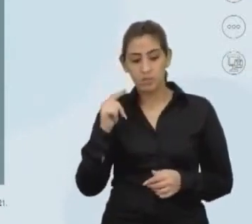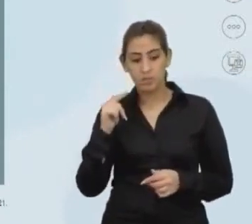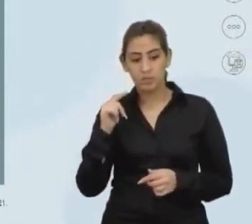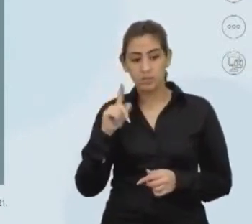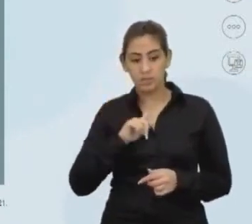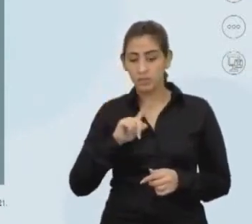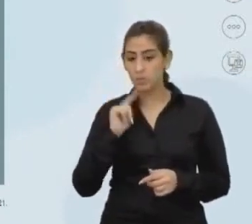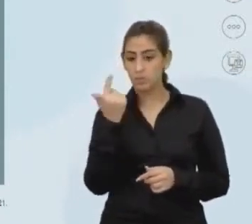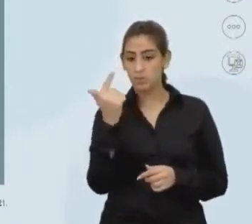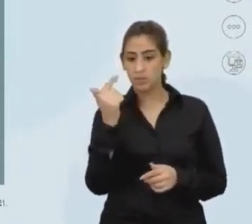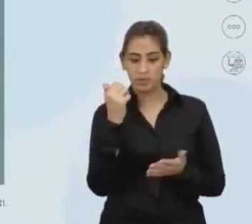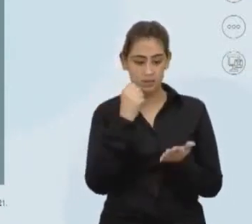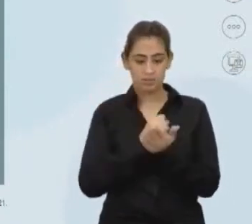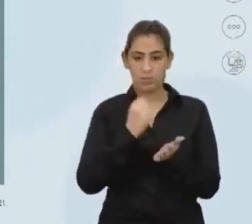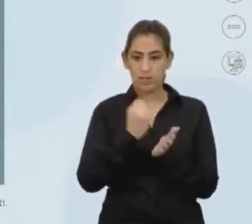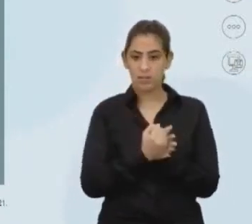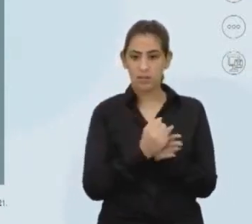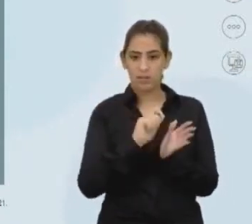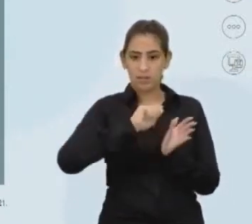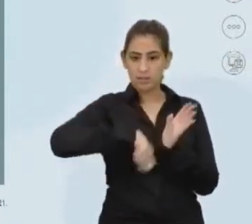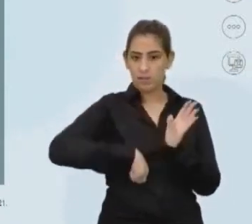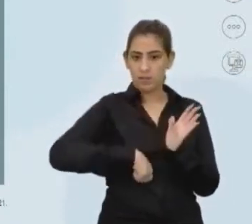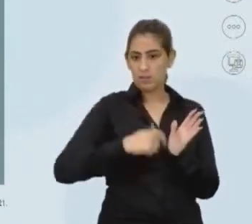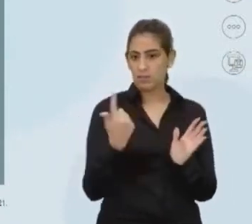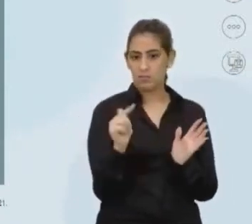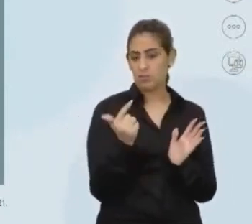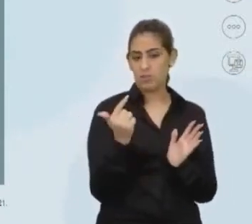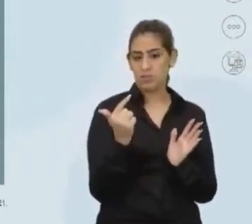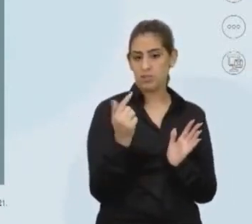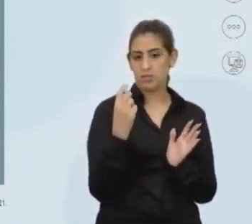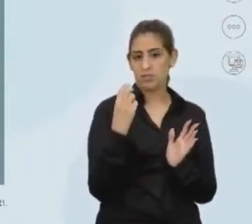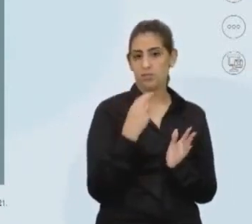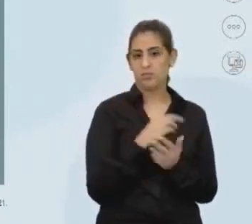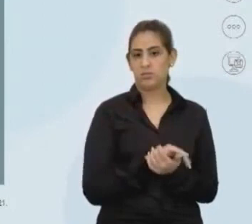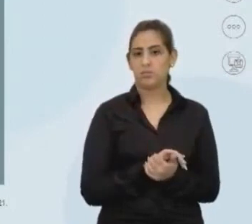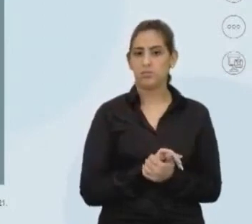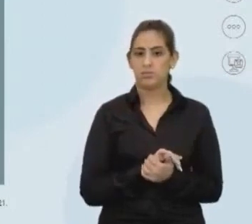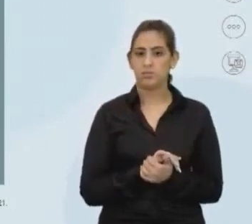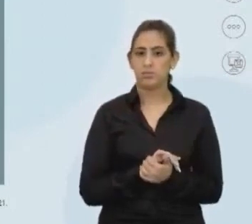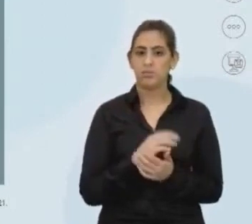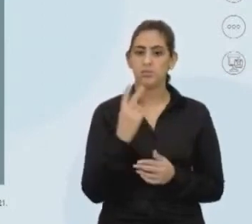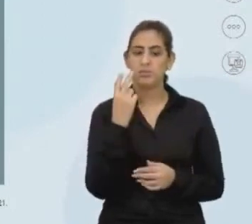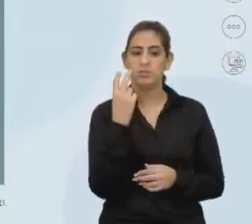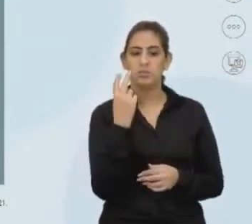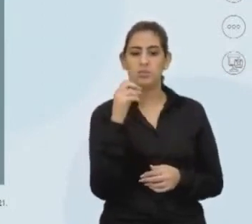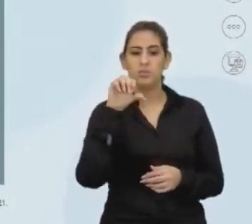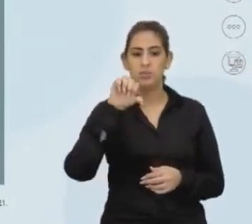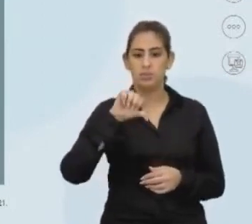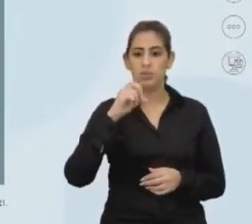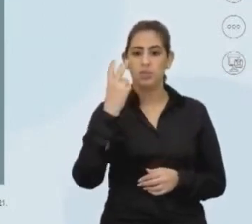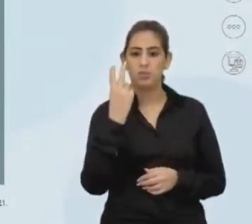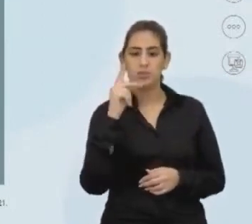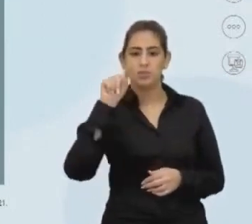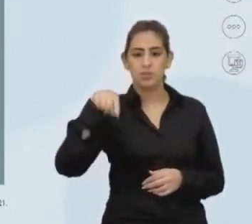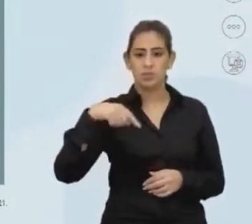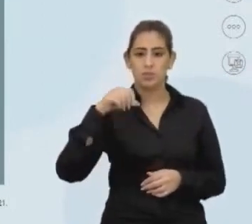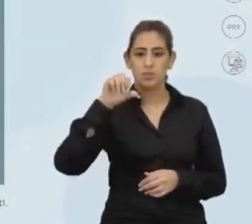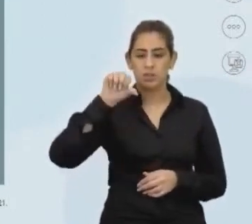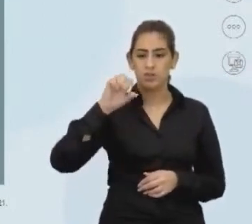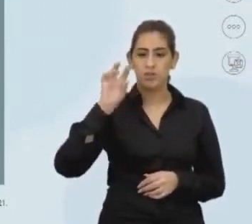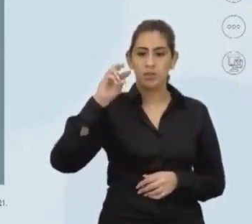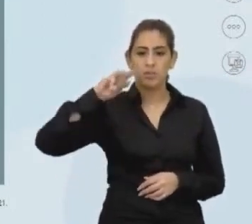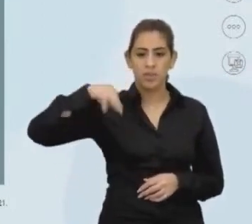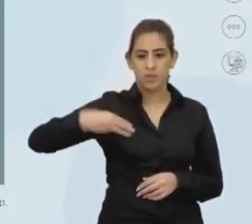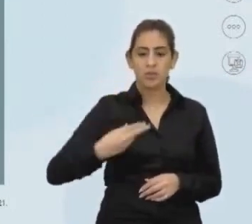registro em carteira aí ó 41,2%, aí tá certo 92,9 milhões de